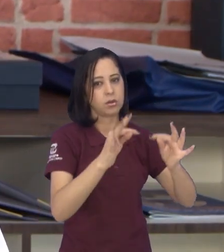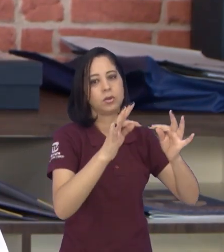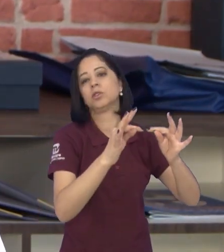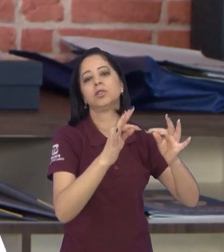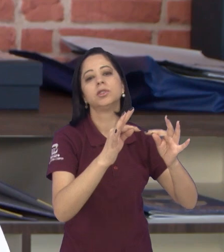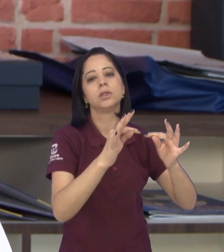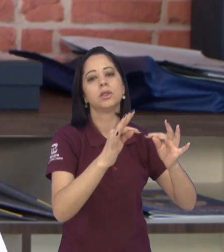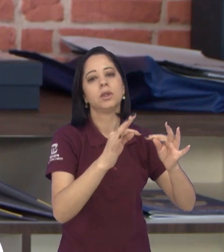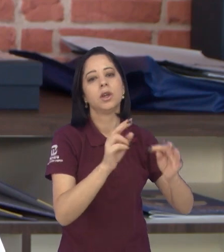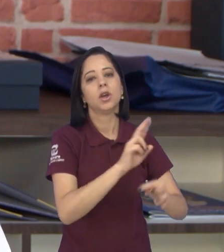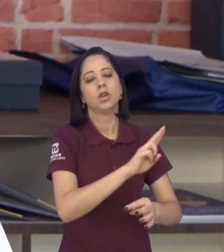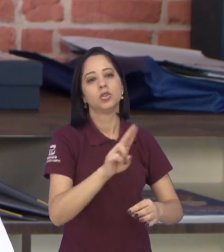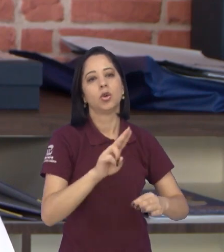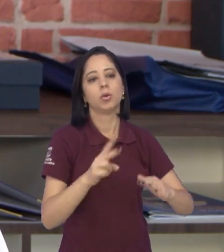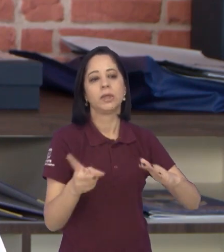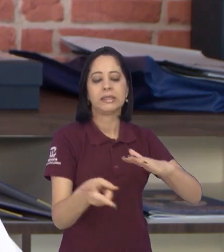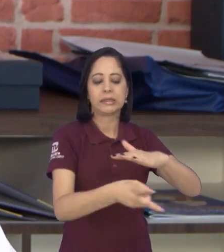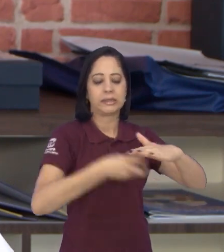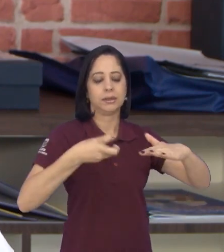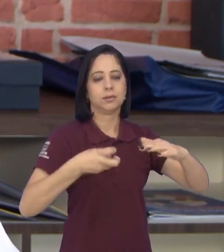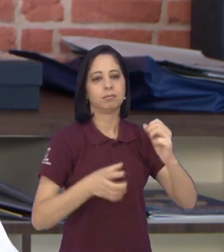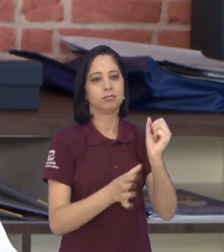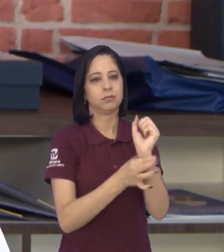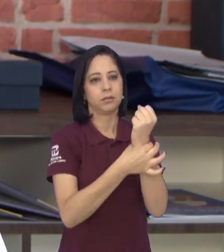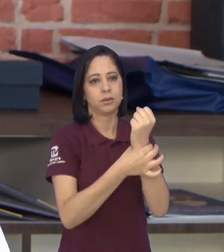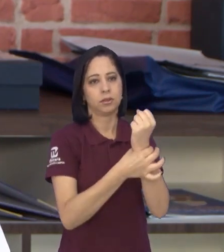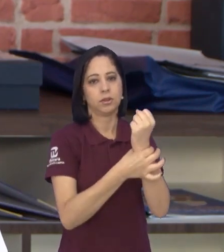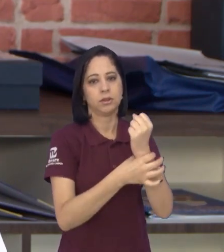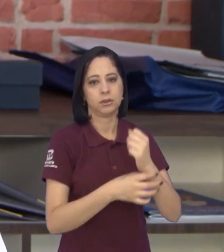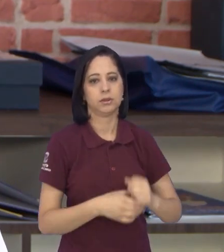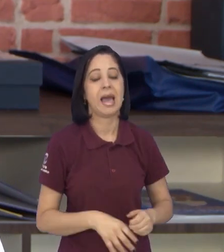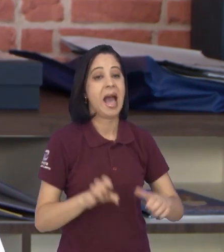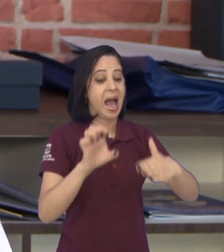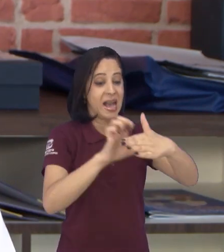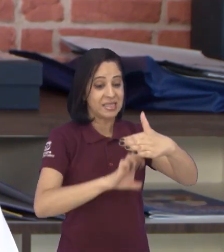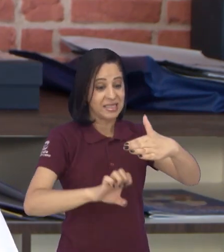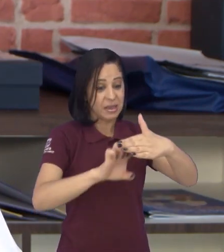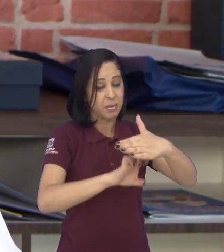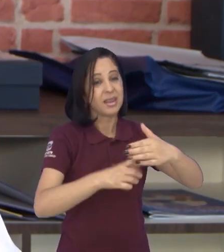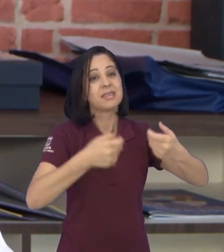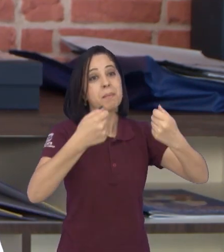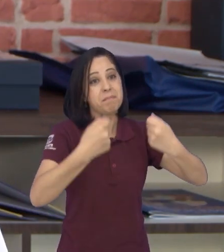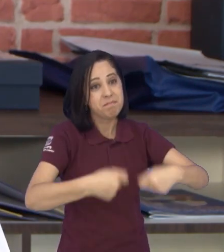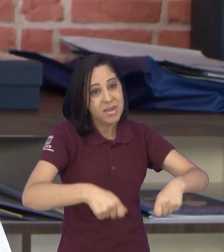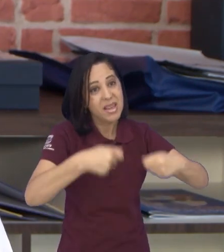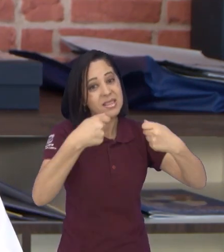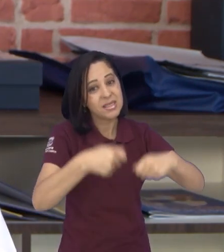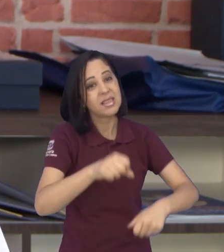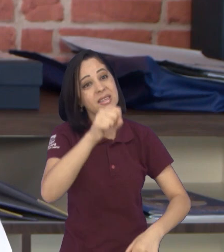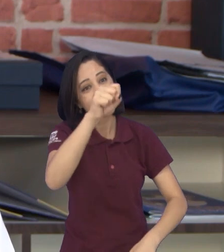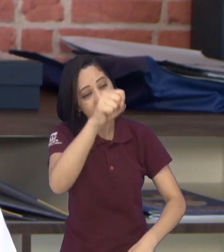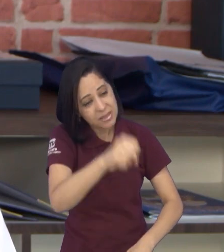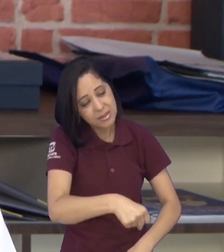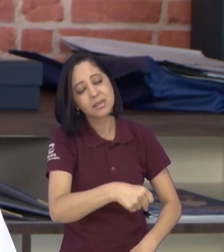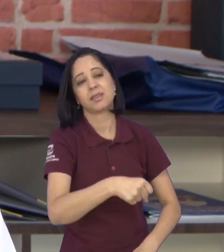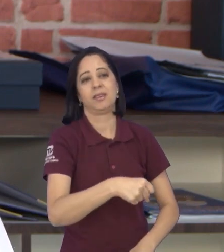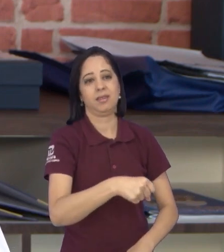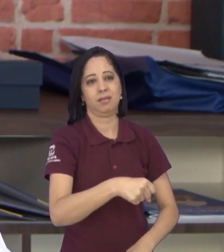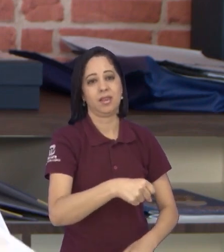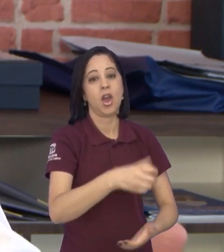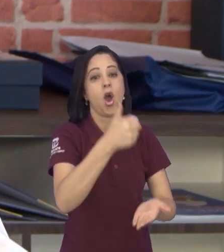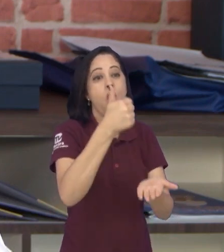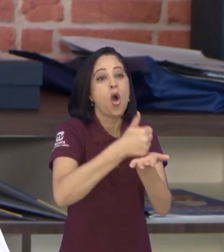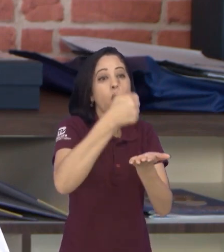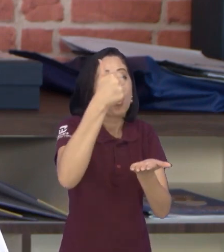a chamada cibersegurança. As empresas precisam ter dentro do seu processo